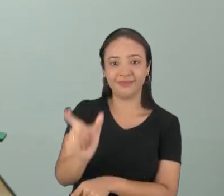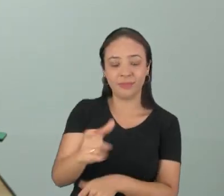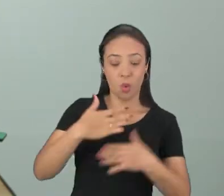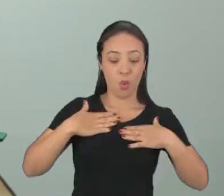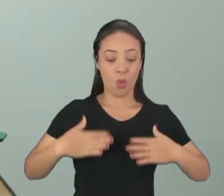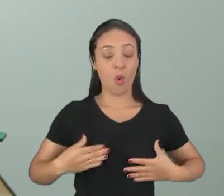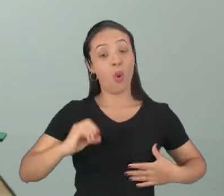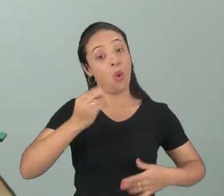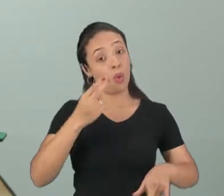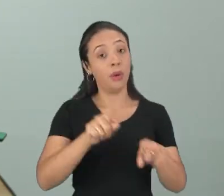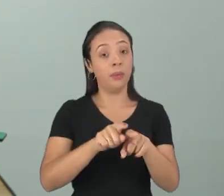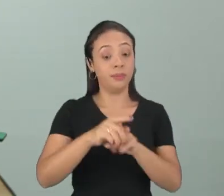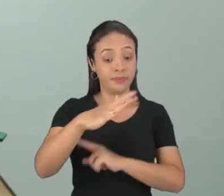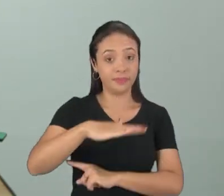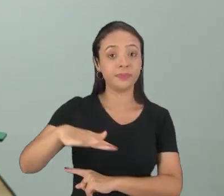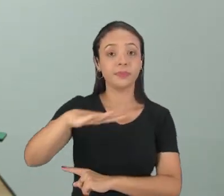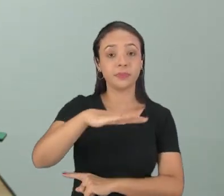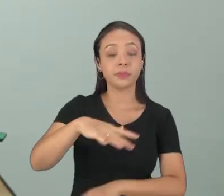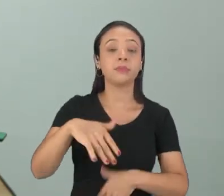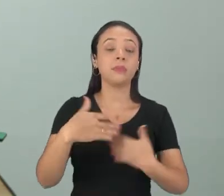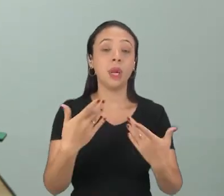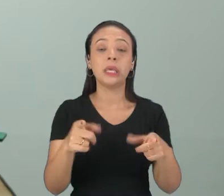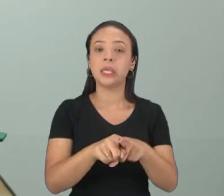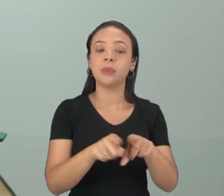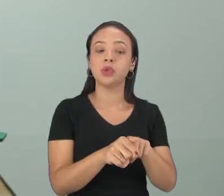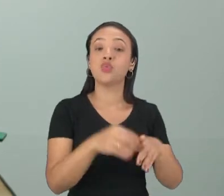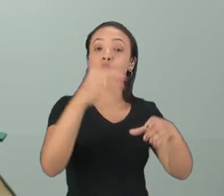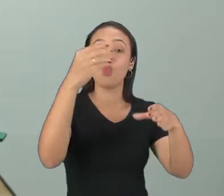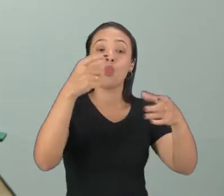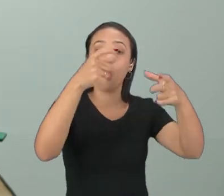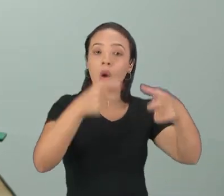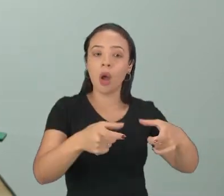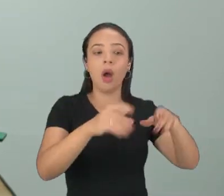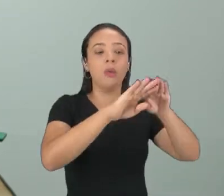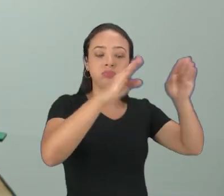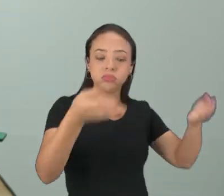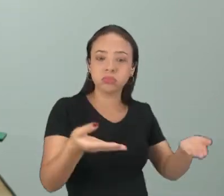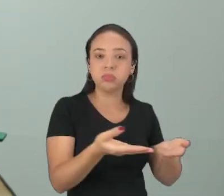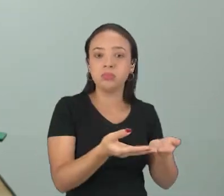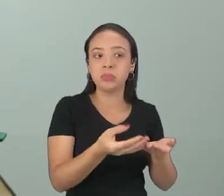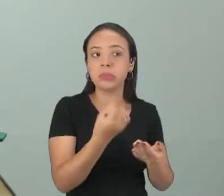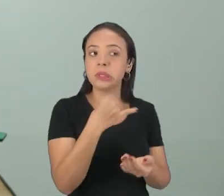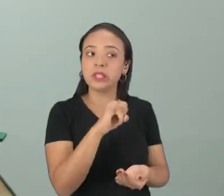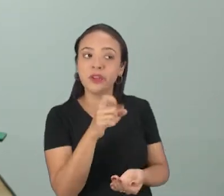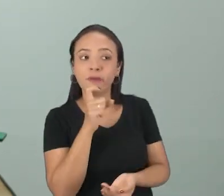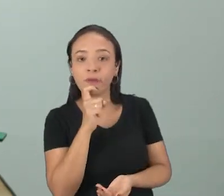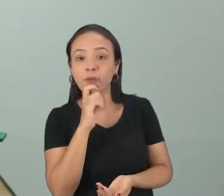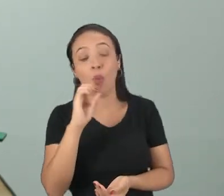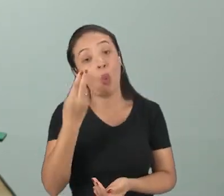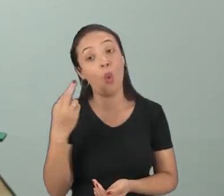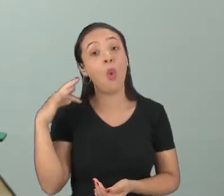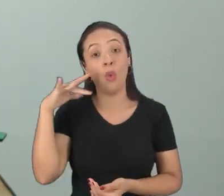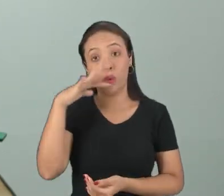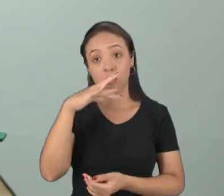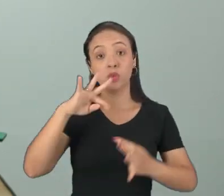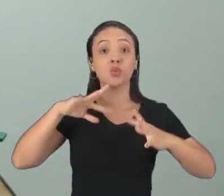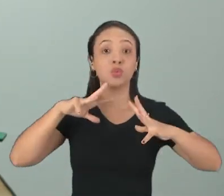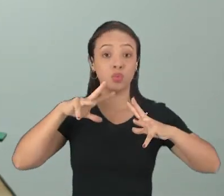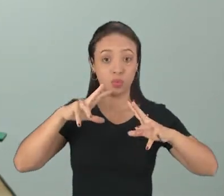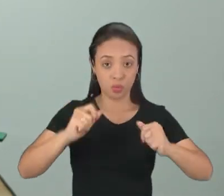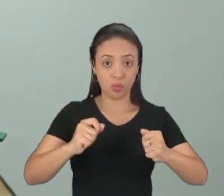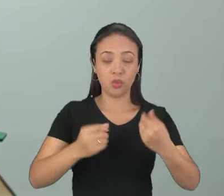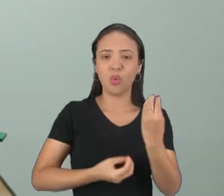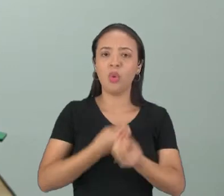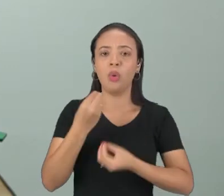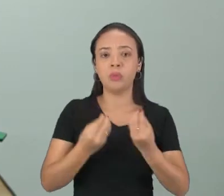ou ambiental, né? E também de um recipiente, se está frio, se está quente, tudo isso é analisado através da